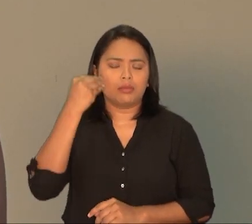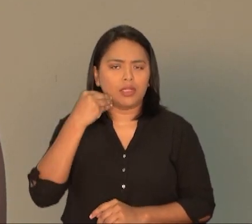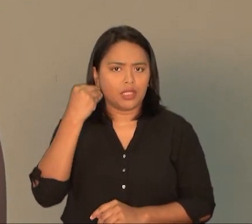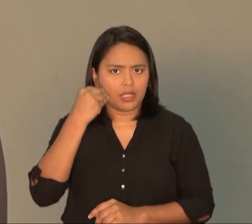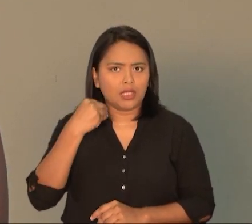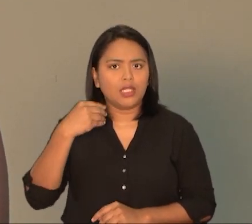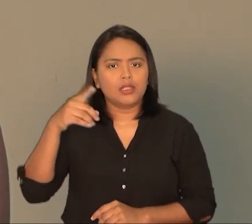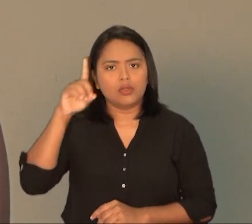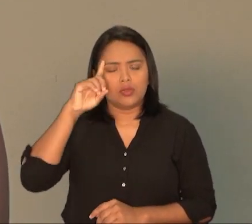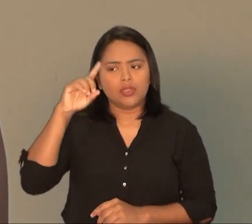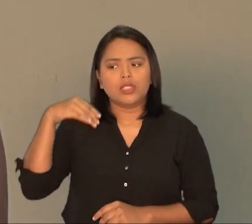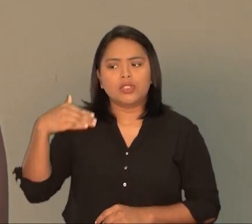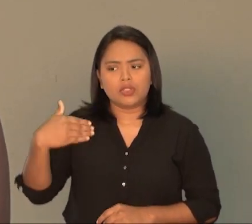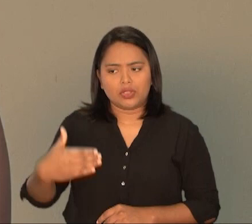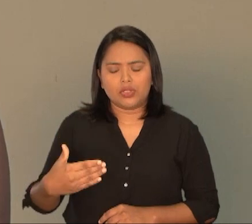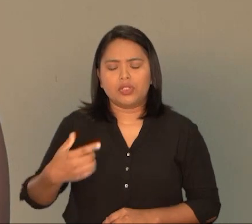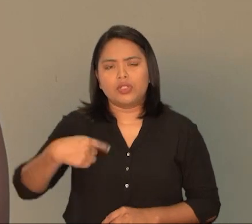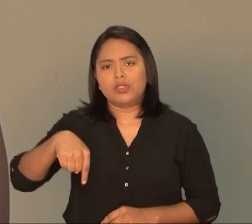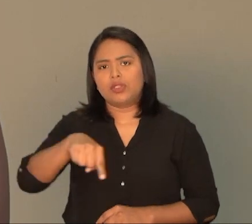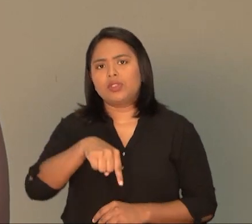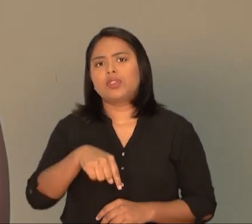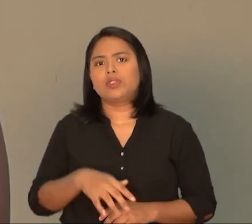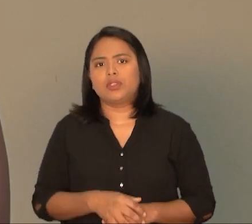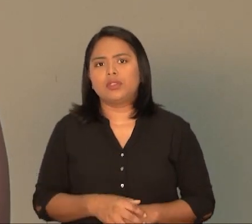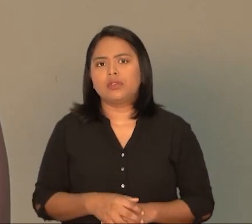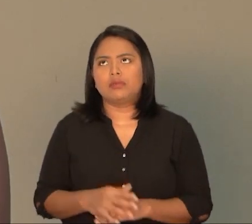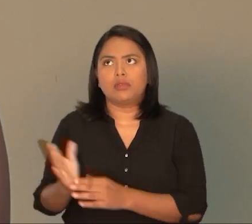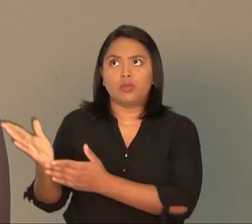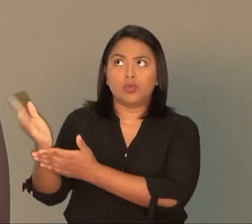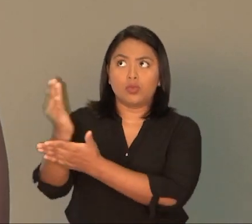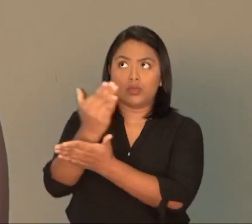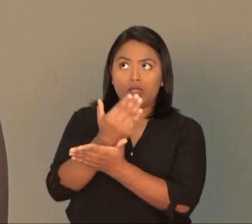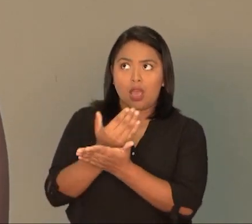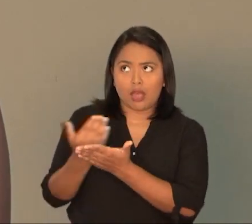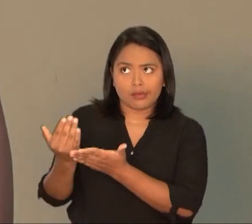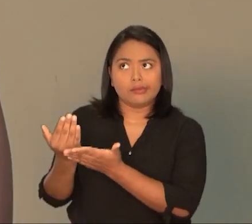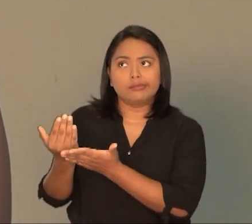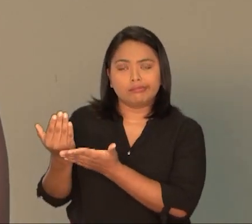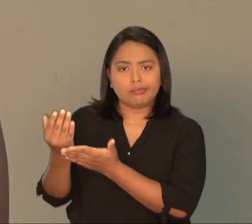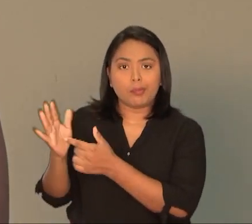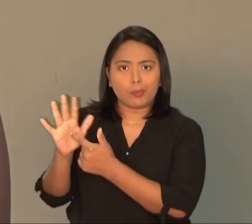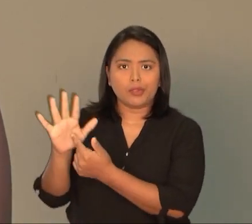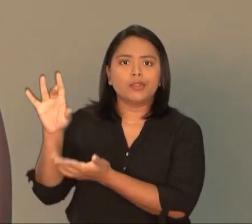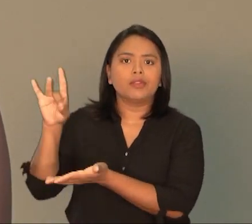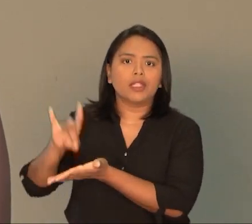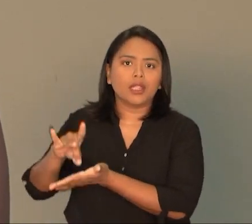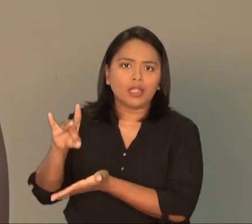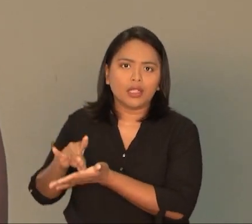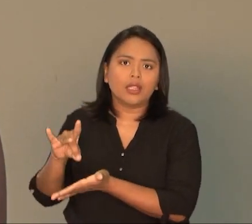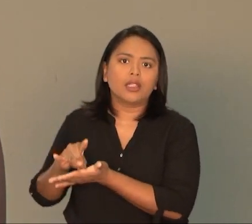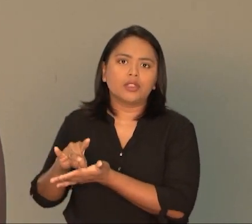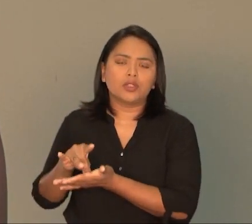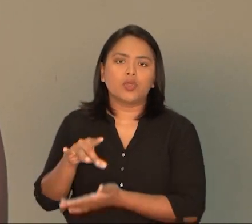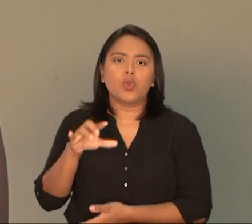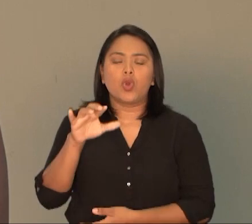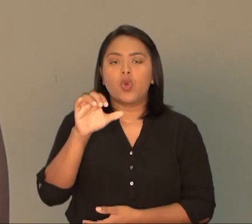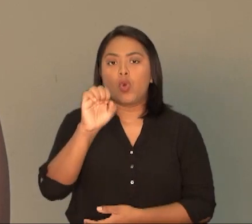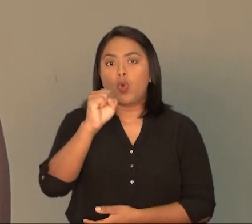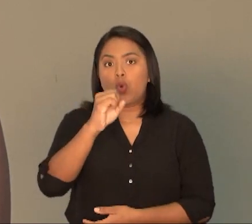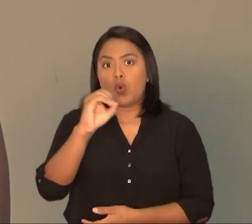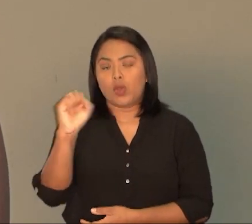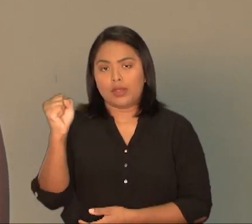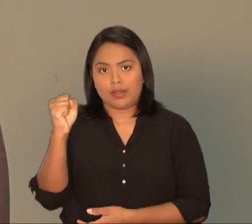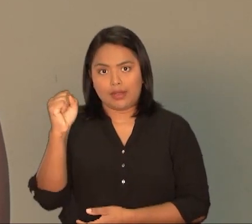mesmo no dia a dia. Infelizmente, contra dados não existem argumentos, e 80% dos casais que